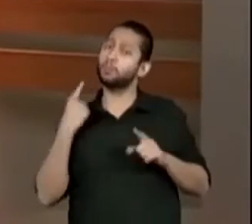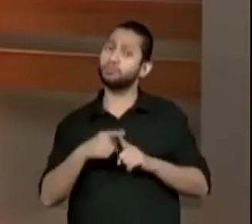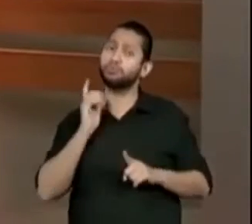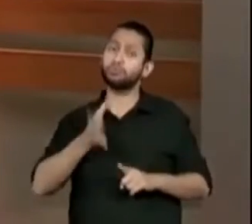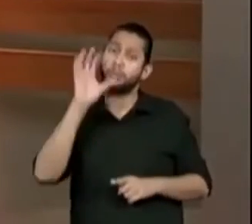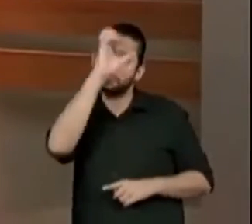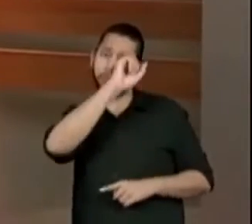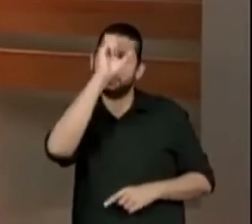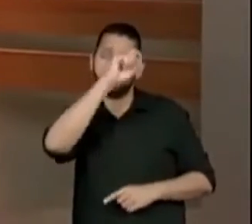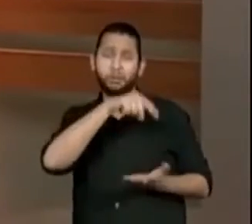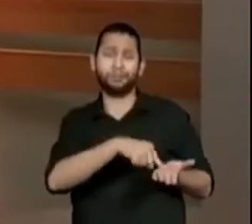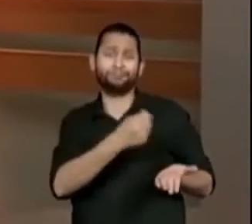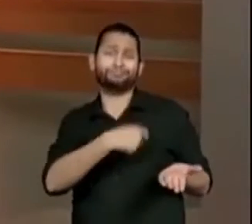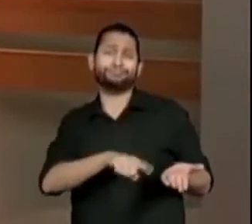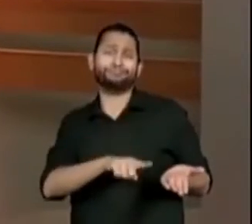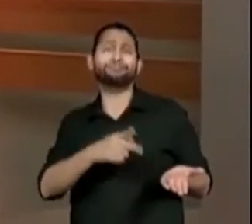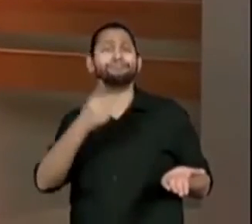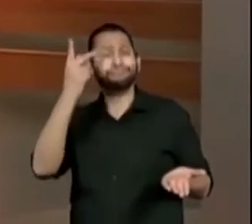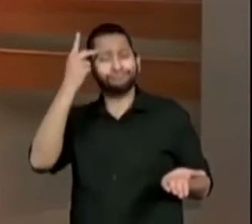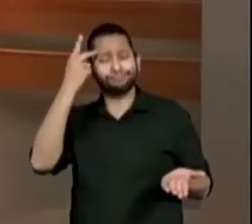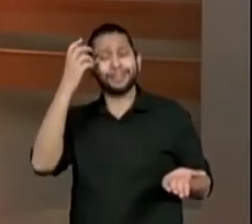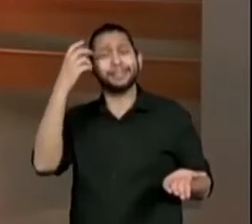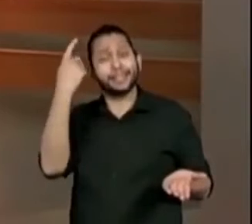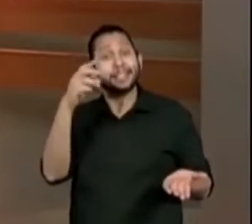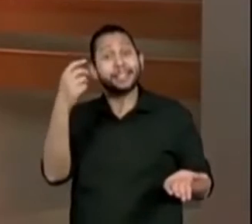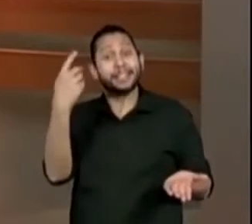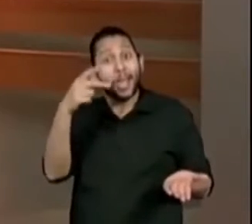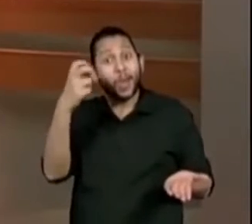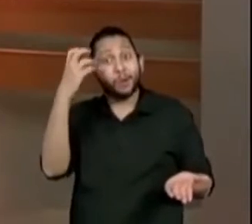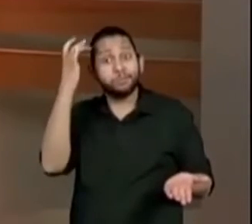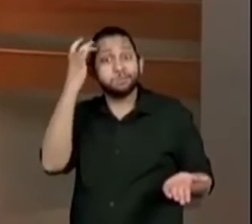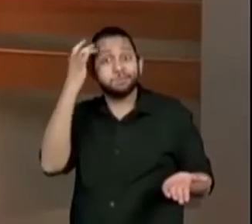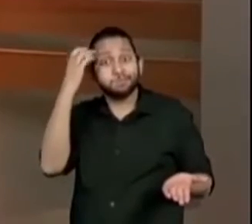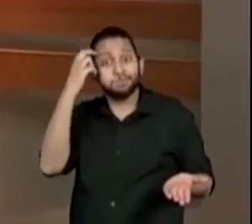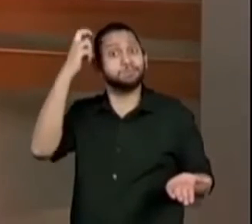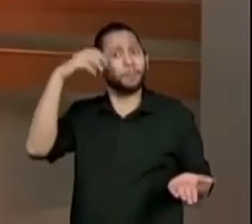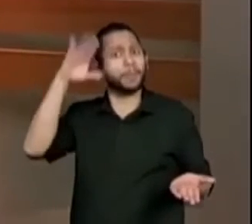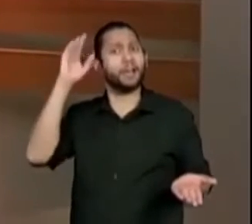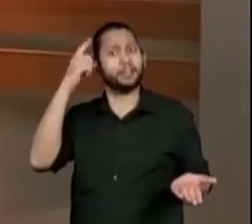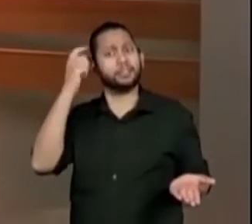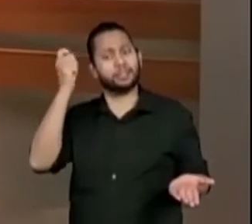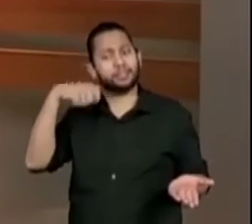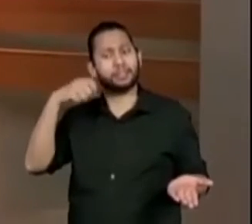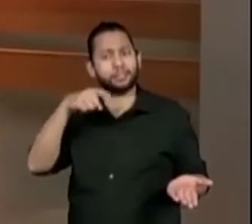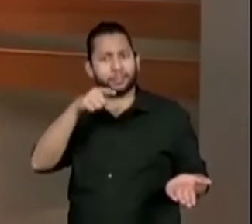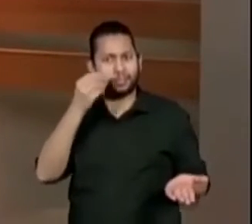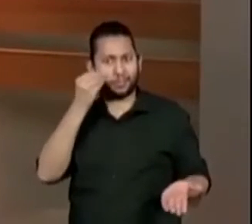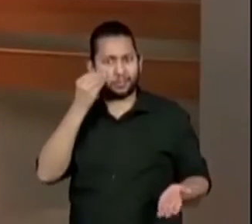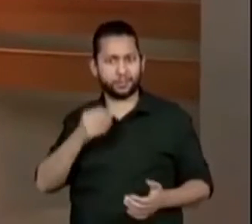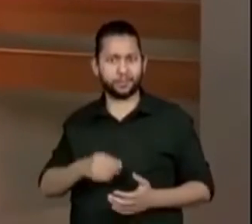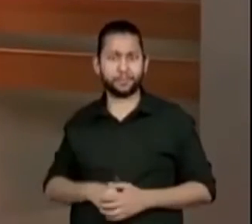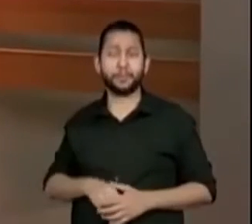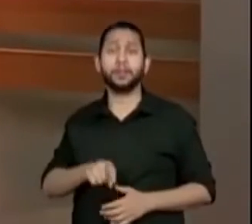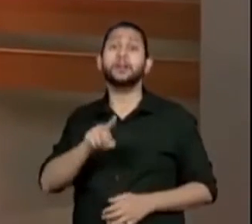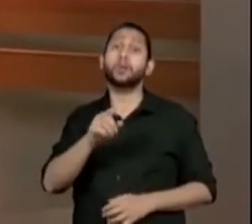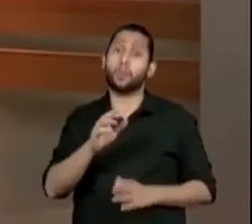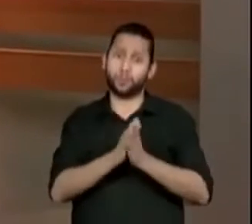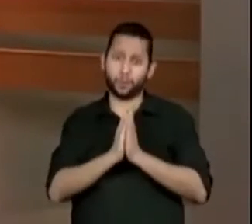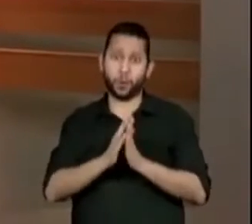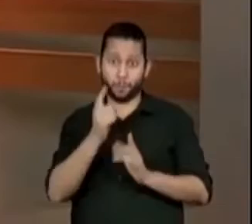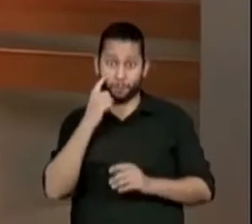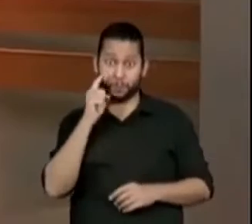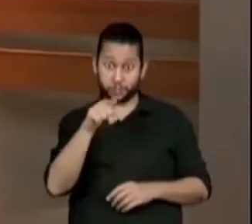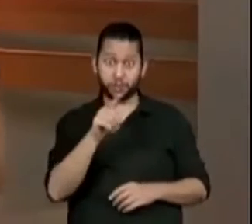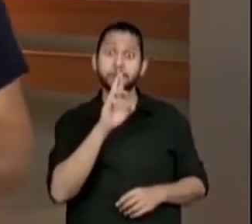aprendeu a regrinha. Então, agora, bora testar esses conhecimentos junto comigo, com a professora Fran. Lembrando que, ó, manda a resposta pro professor,